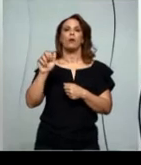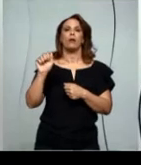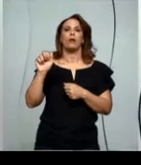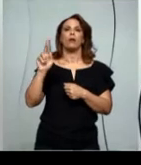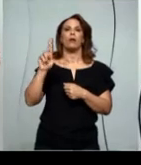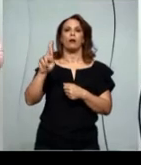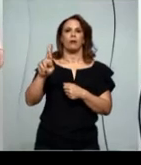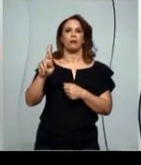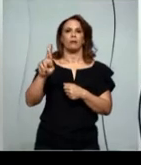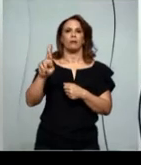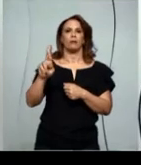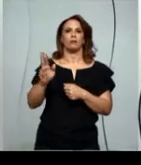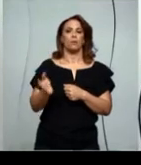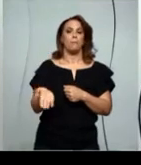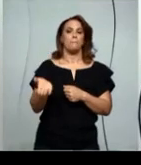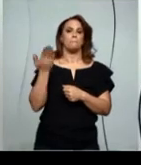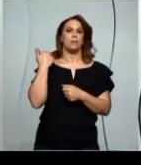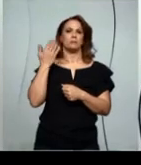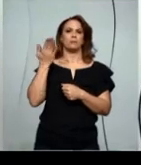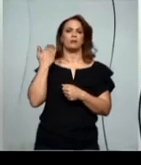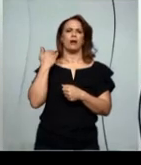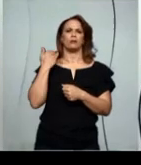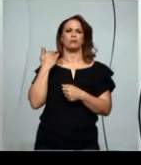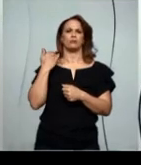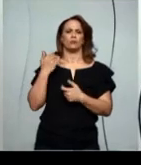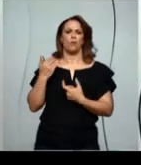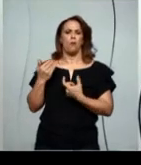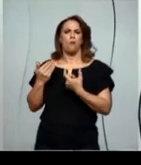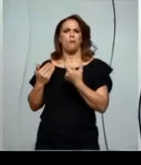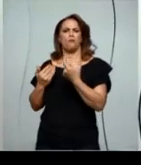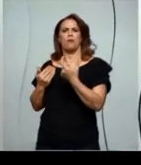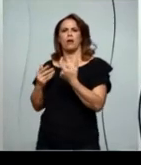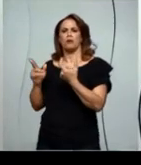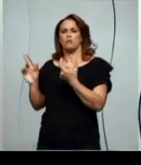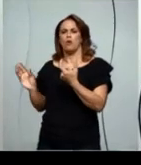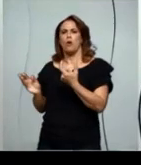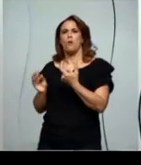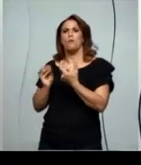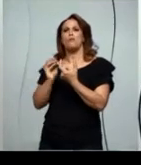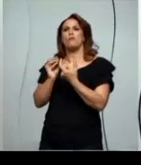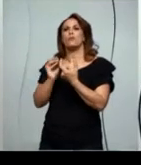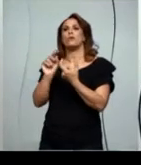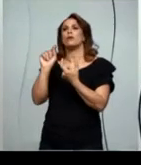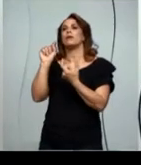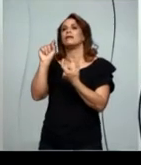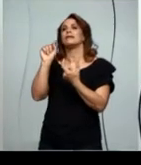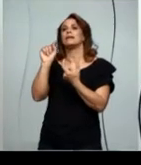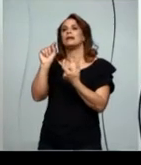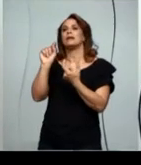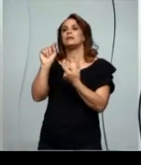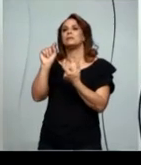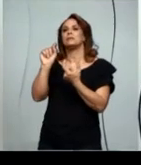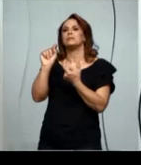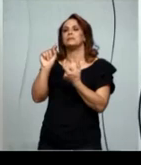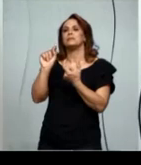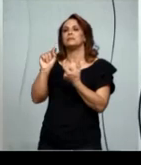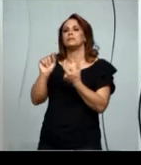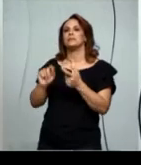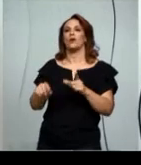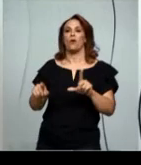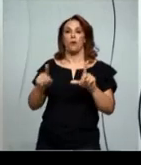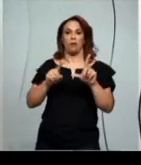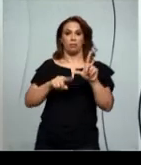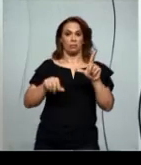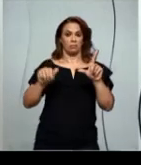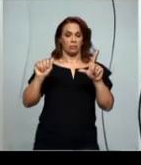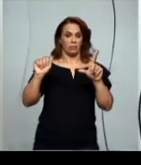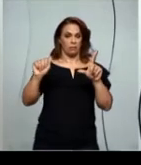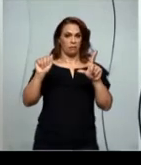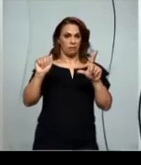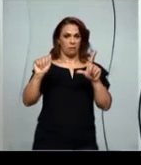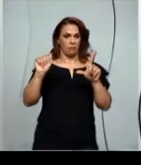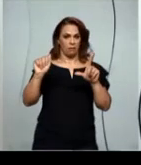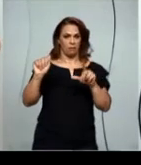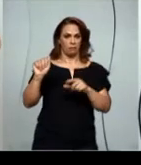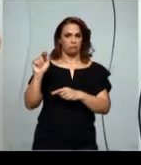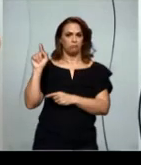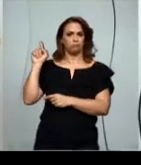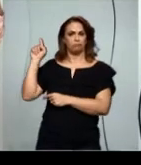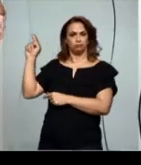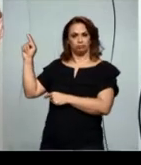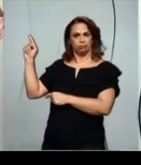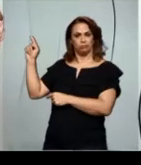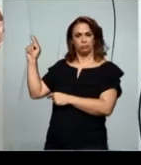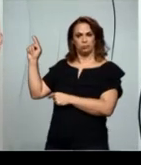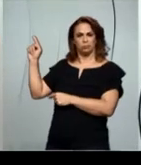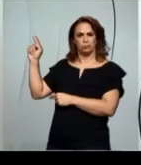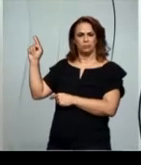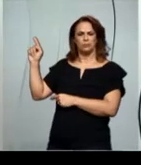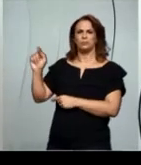verbo? Puxe aí da sua memória. Então, vamos responder juntos. Letra A. It was hot in the room.